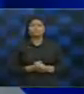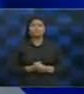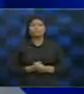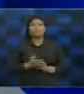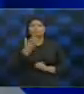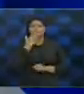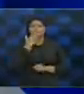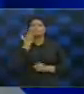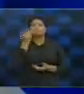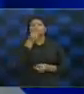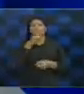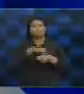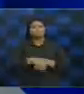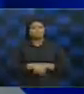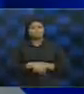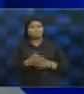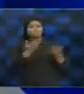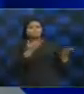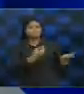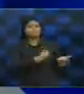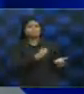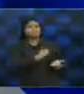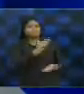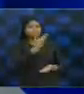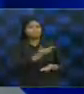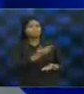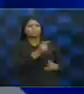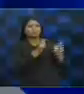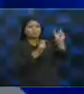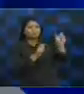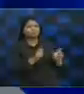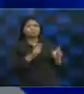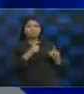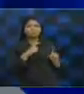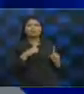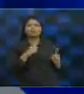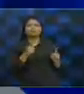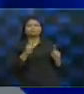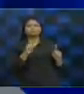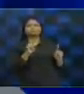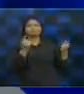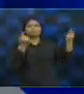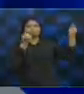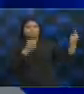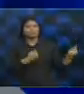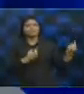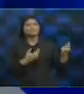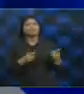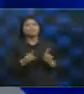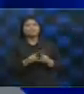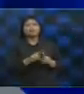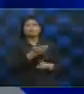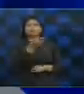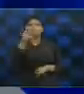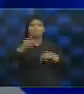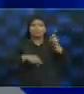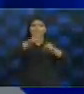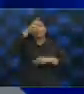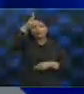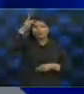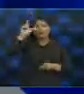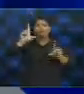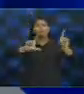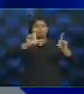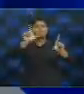ilustre mediador, ao candidato que se opõe a mim e, sobretudo, ao povo de Manaus que nos bairros, nas suas casas,